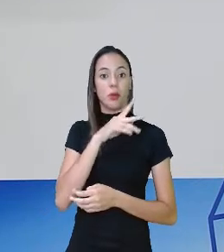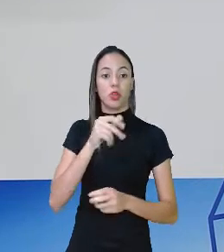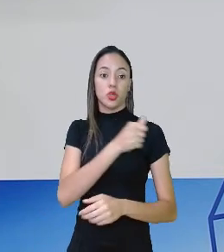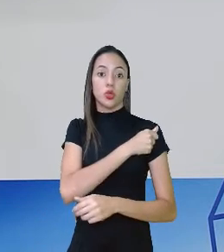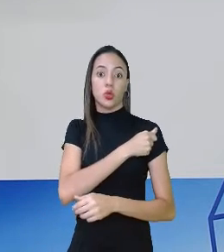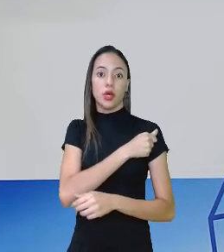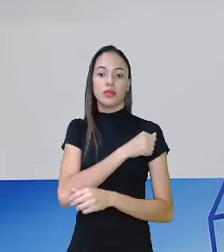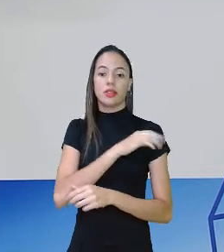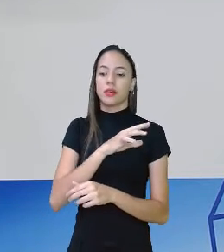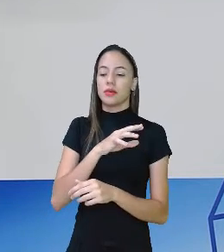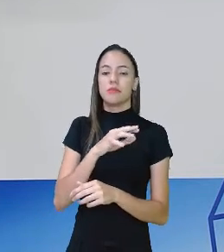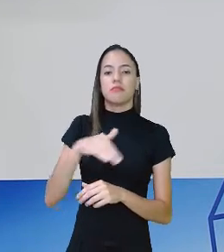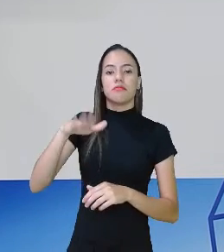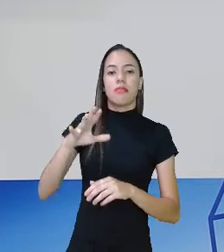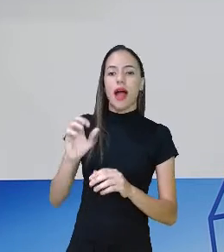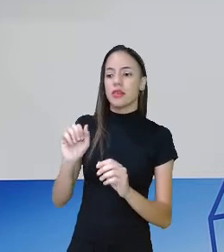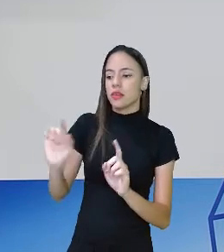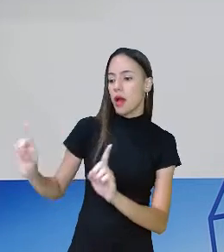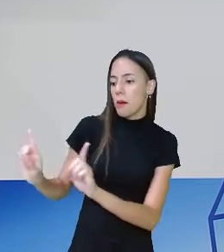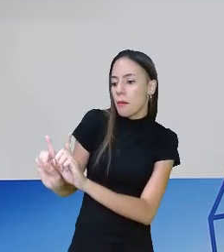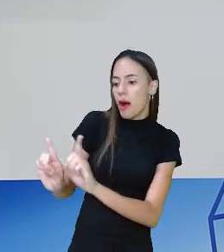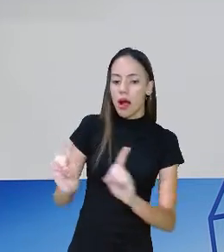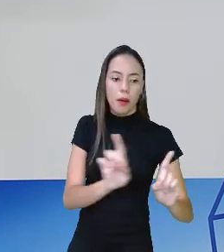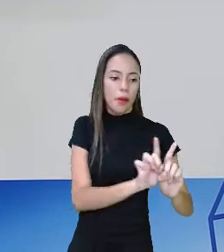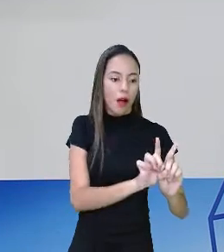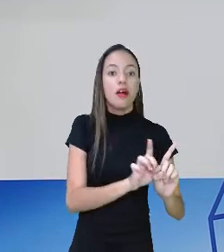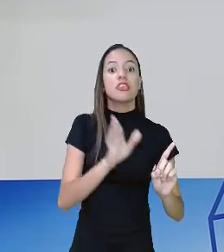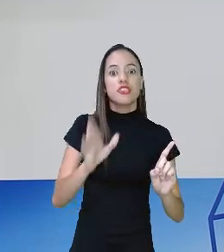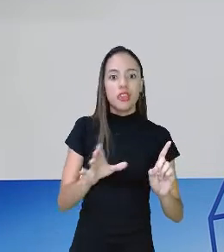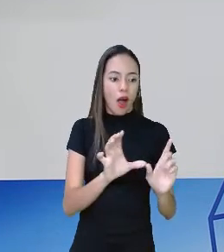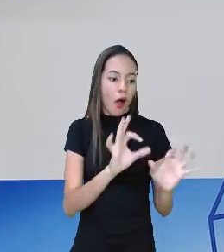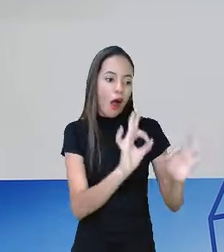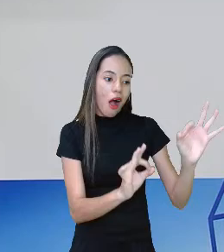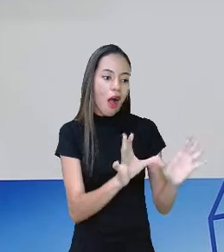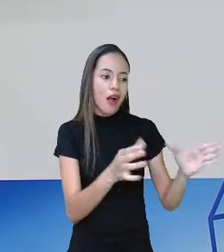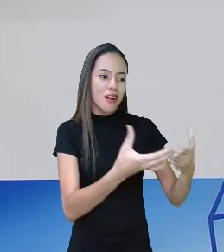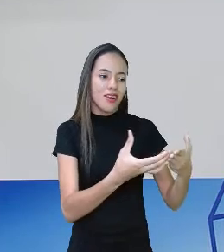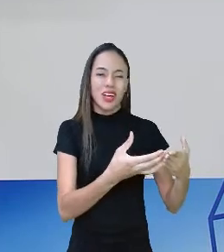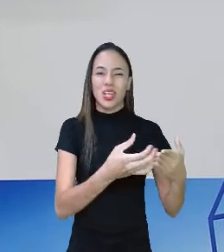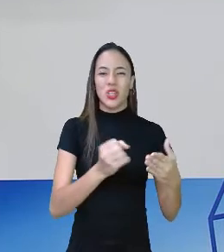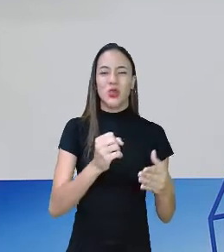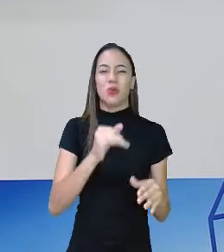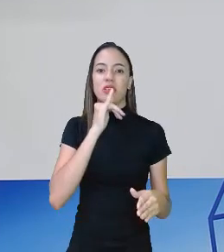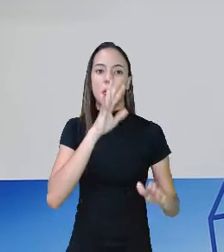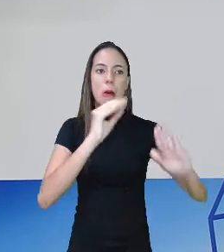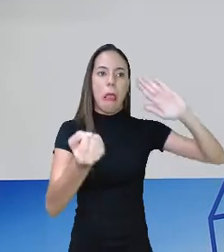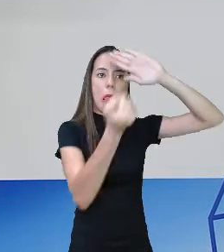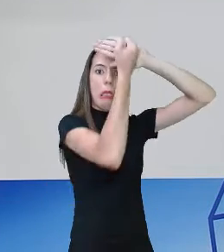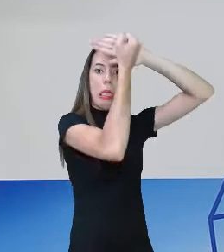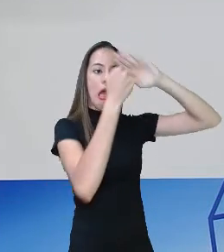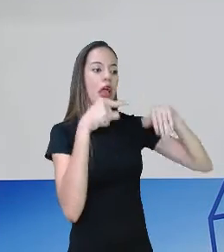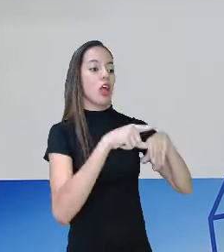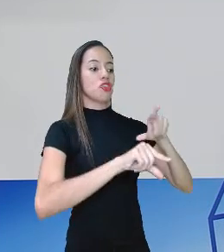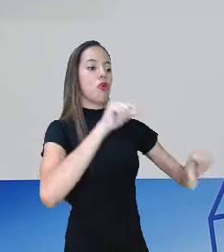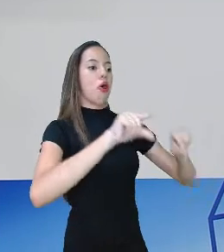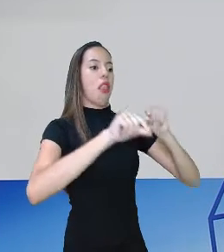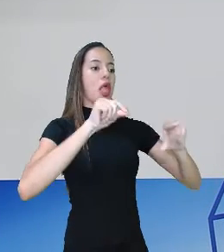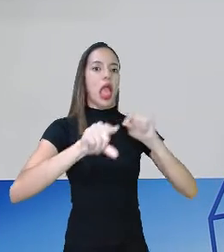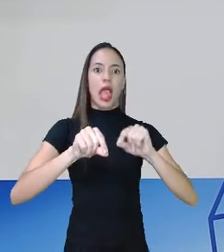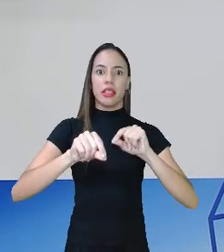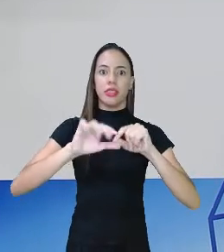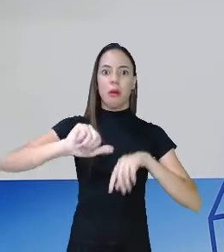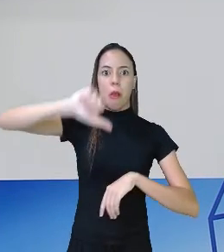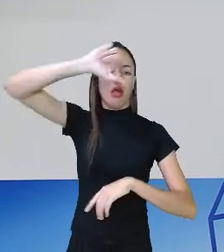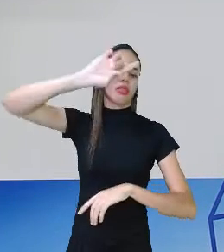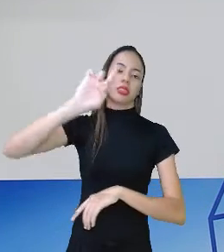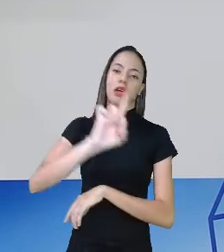vai formando as equipes, sem estar diferenciando, rotulando quem é que vai ficar com A, quem vai ficar